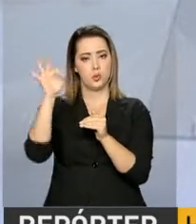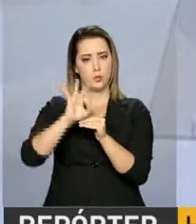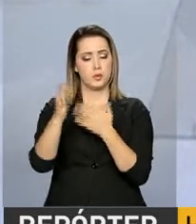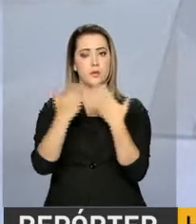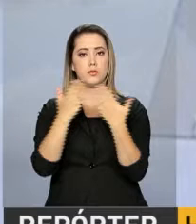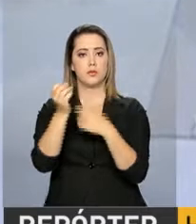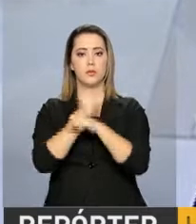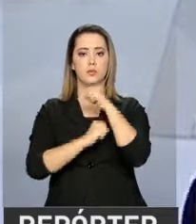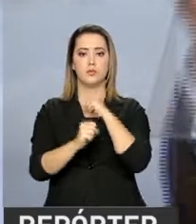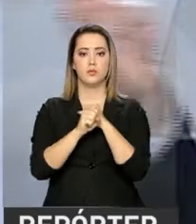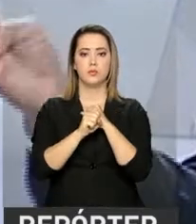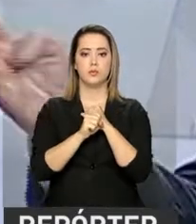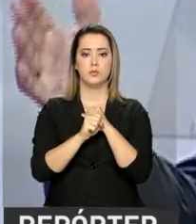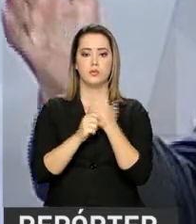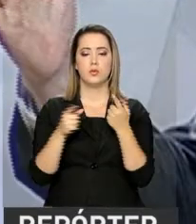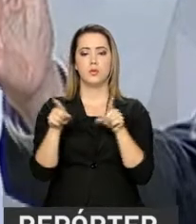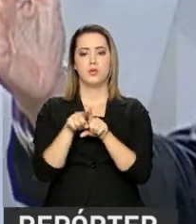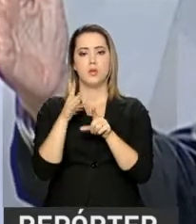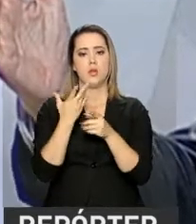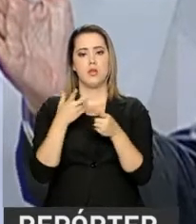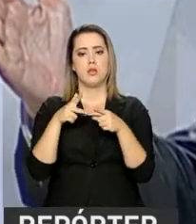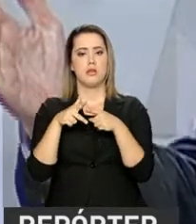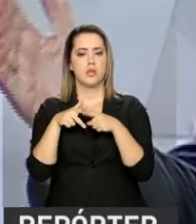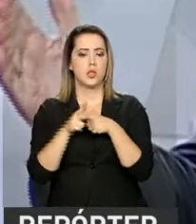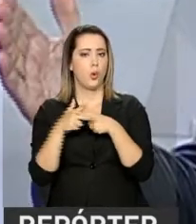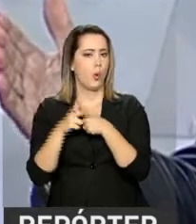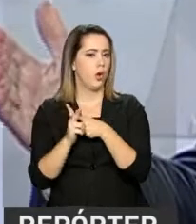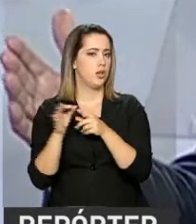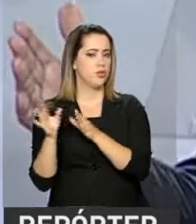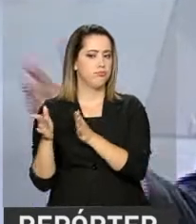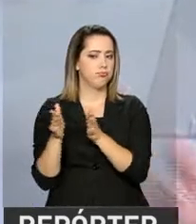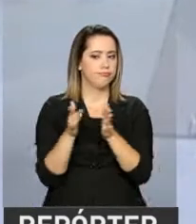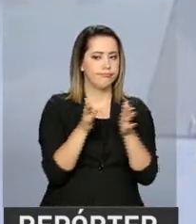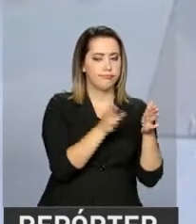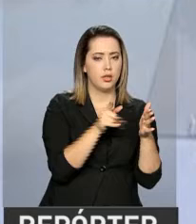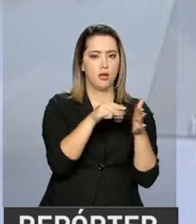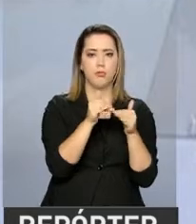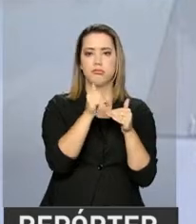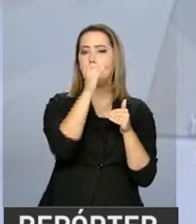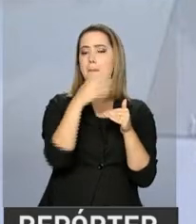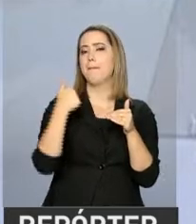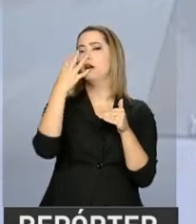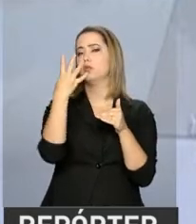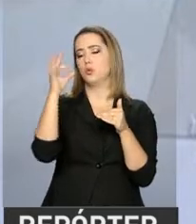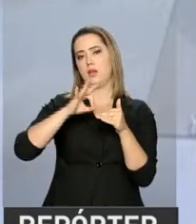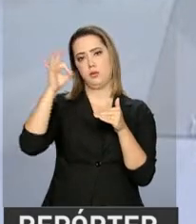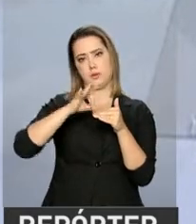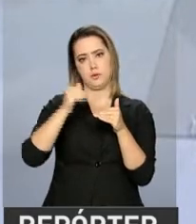não anualizados. Anualizando-se isso, em termos de ritmo de crescimento anual, seria mais de